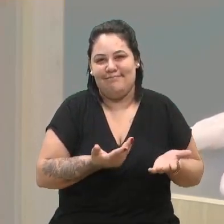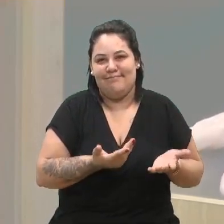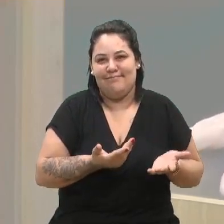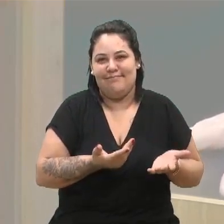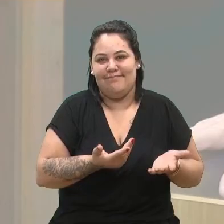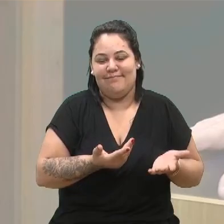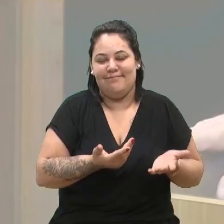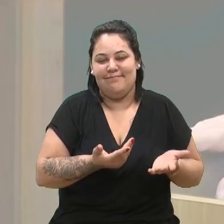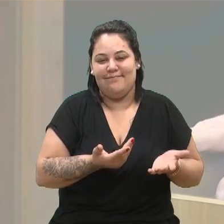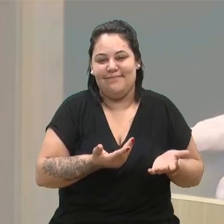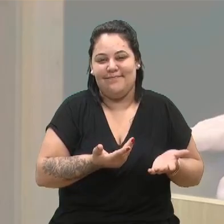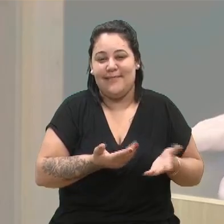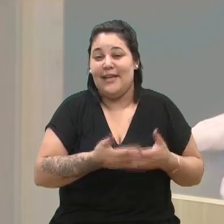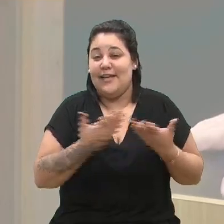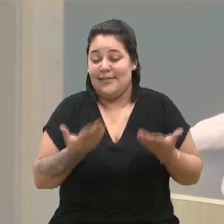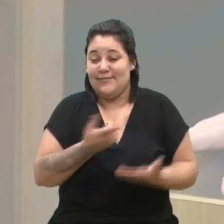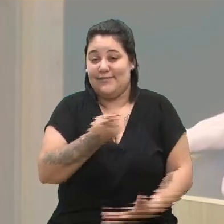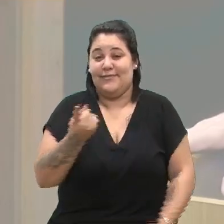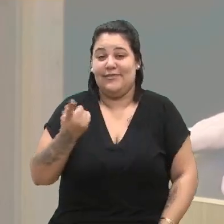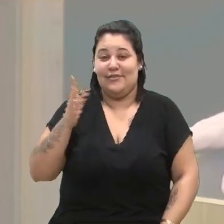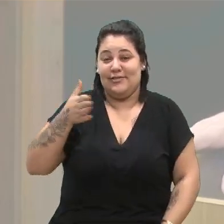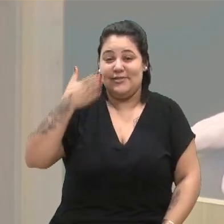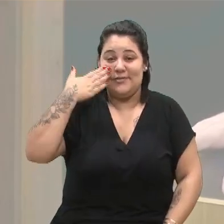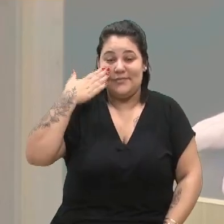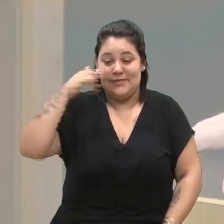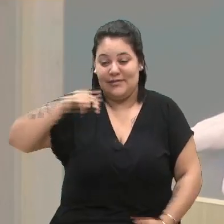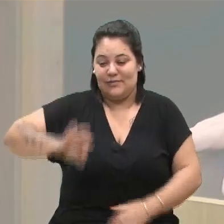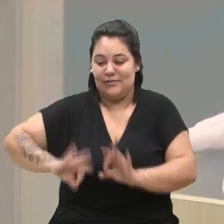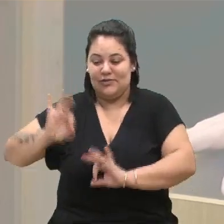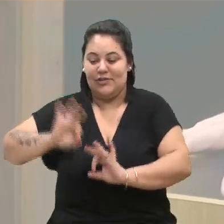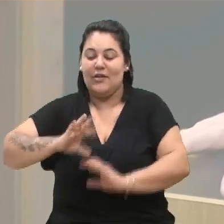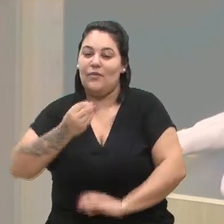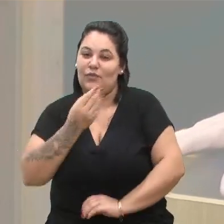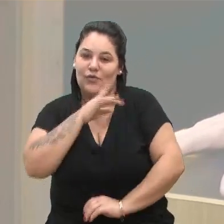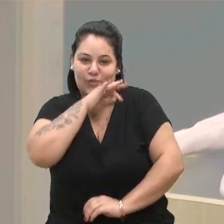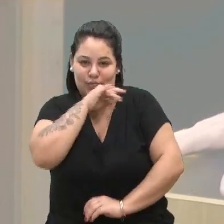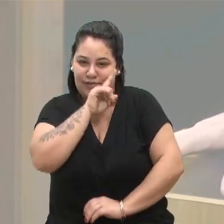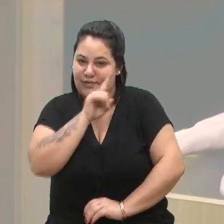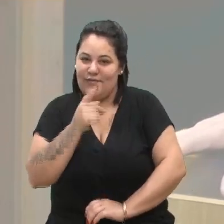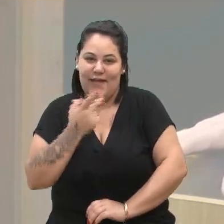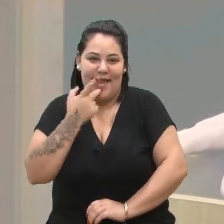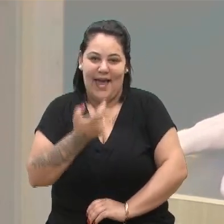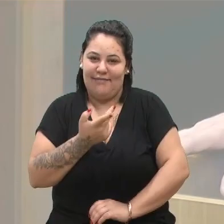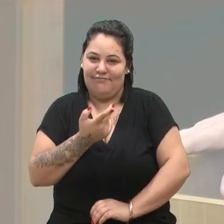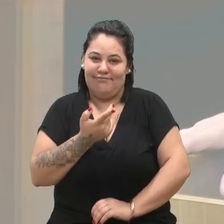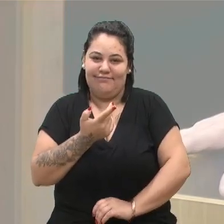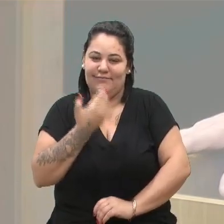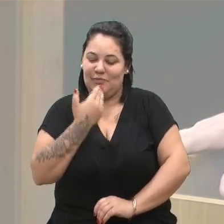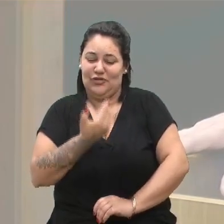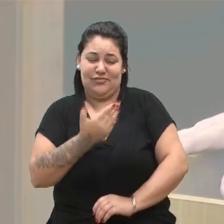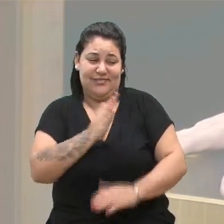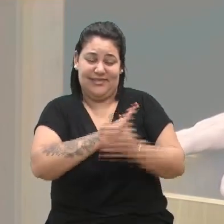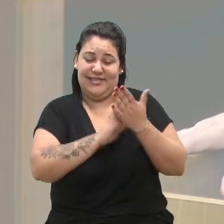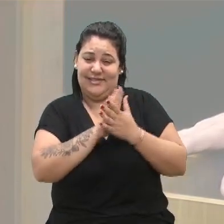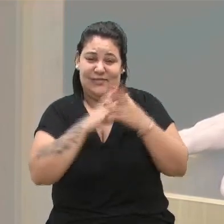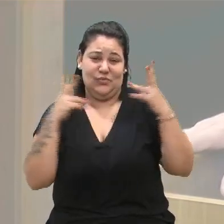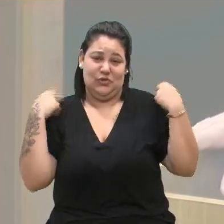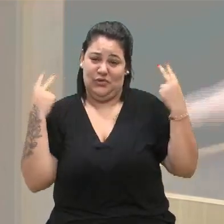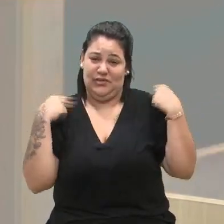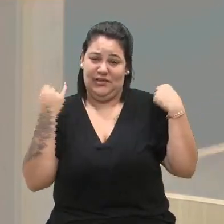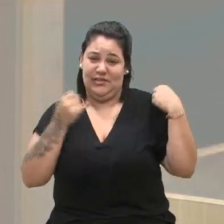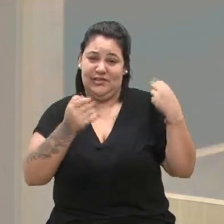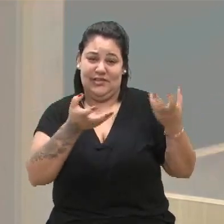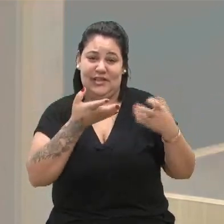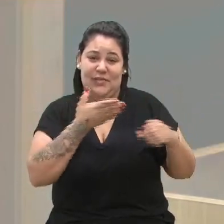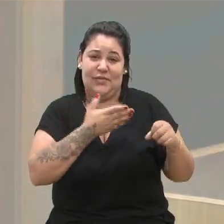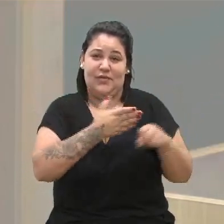Então, a gente sabe que esse projeto é muito ruim. Não falaram, não pediram para os motoristas se eles querem ou não que seja aprovada essa lei, tanto